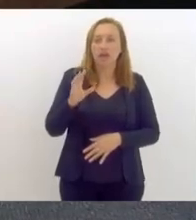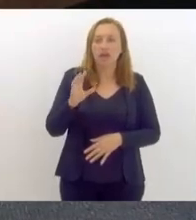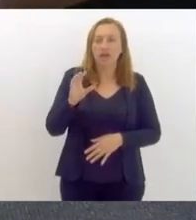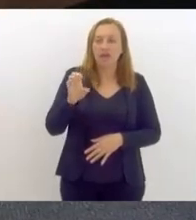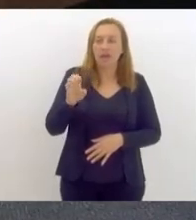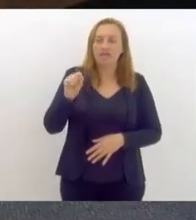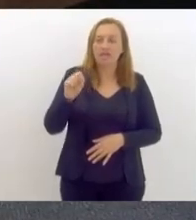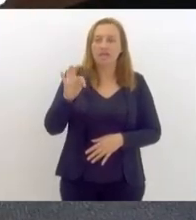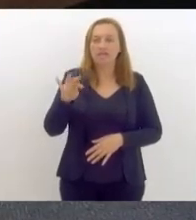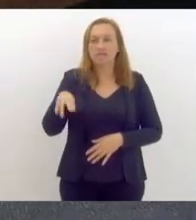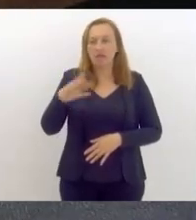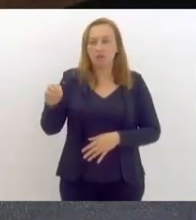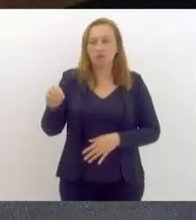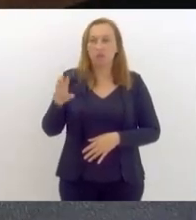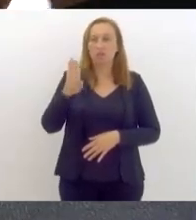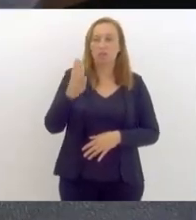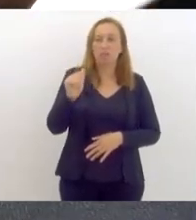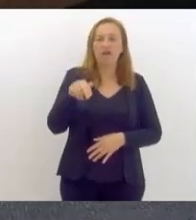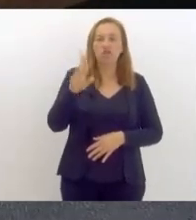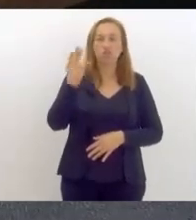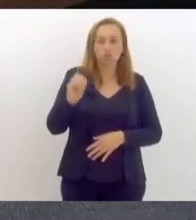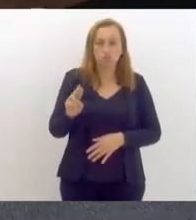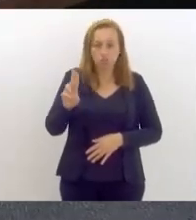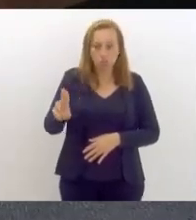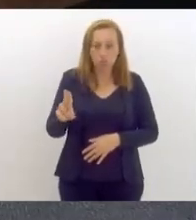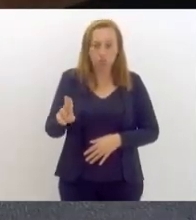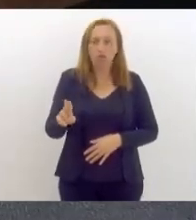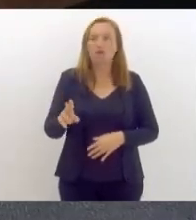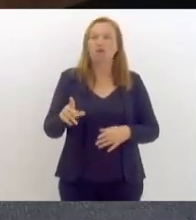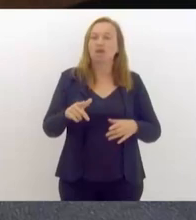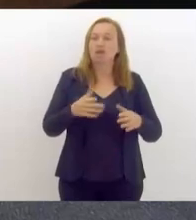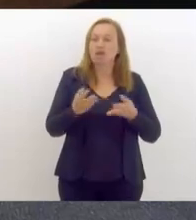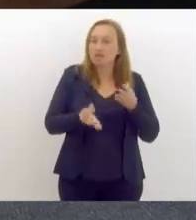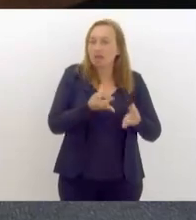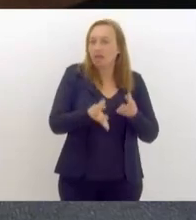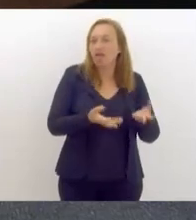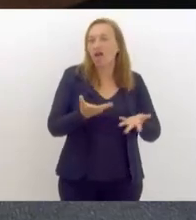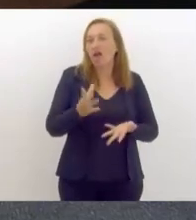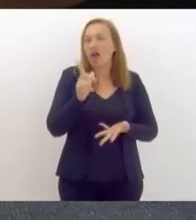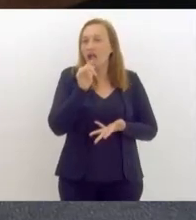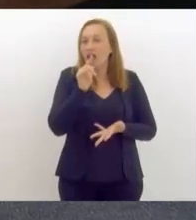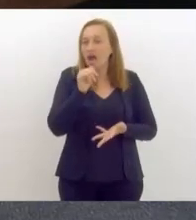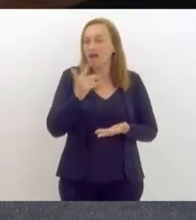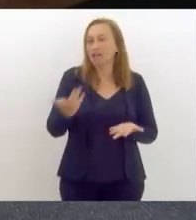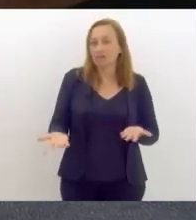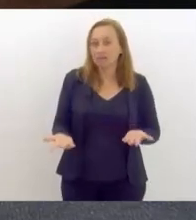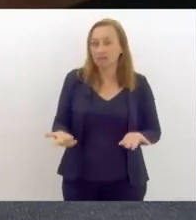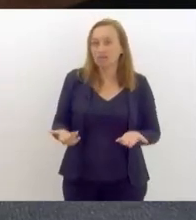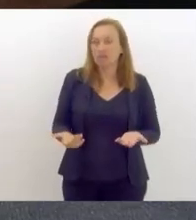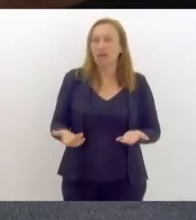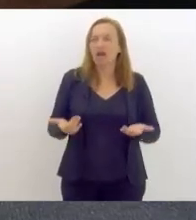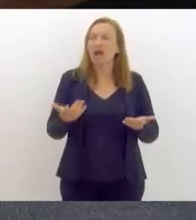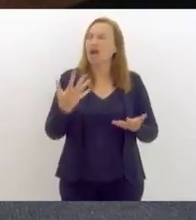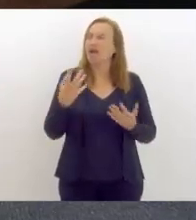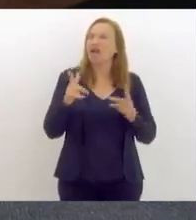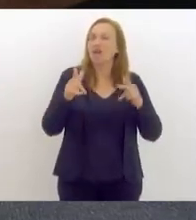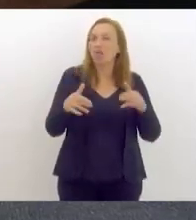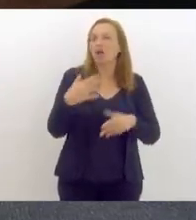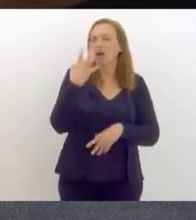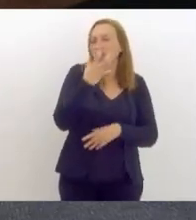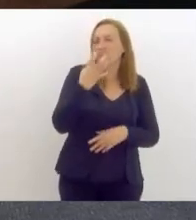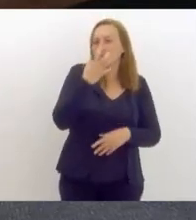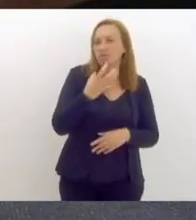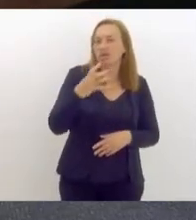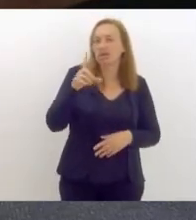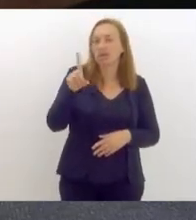onde esse Armazém ele trata a água para se distribuída Eu costumo dizer que eles morre de frente ao mar aquela música do nosso amigo